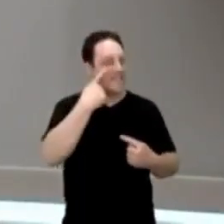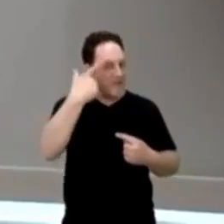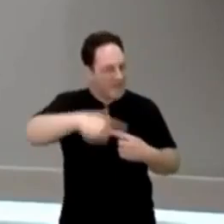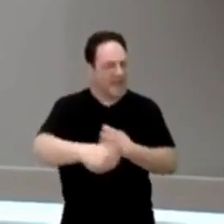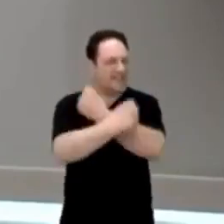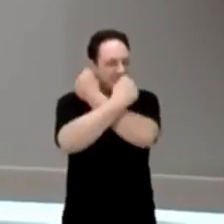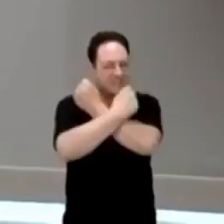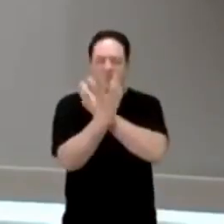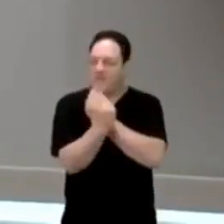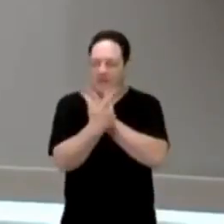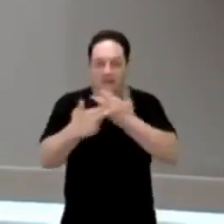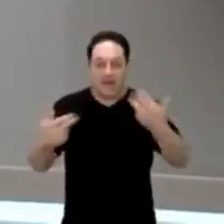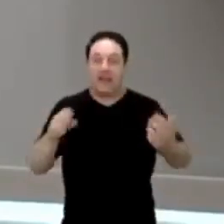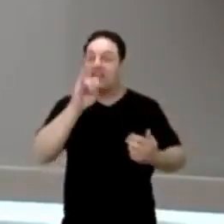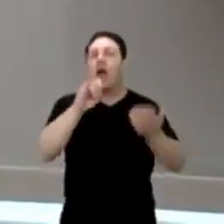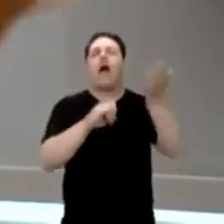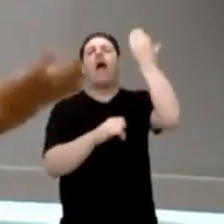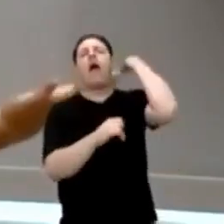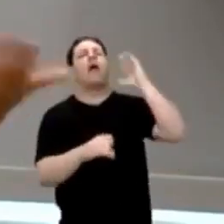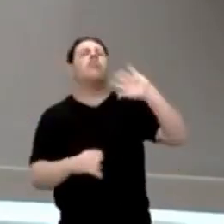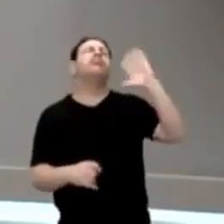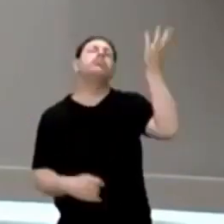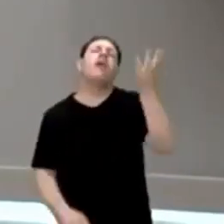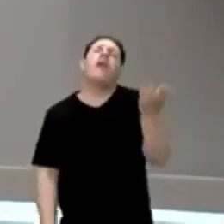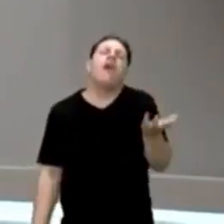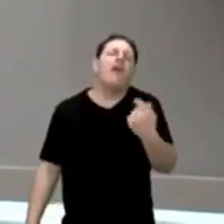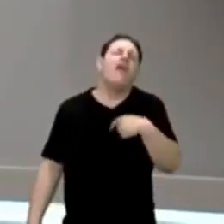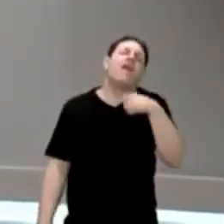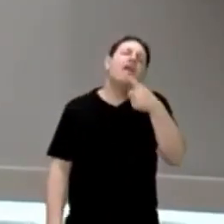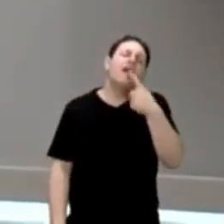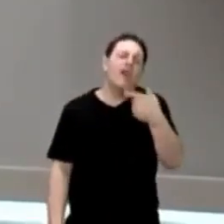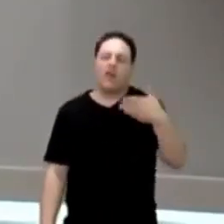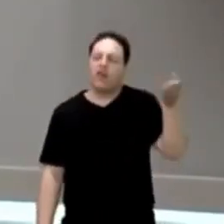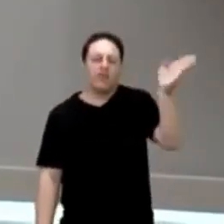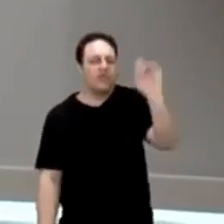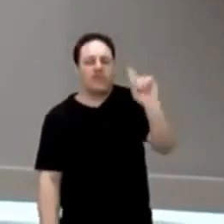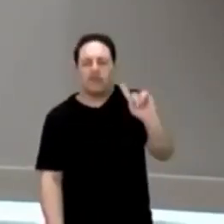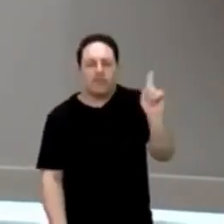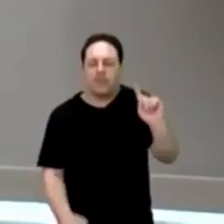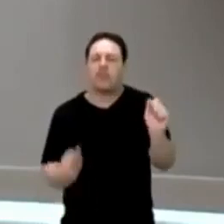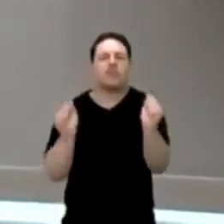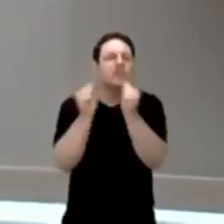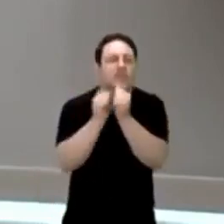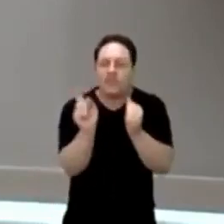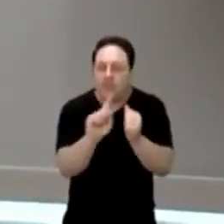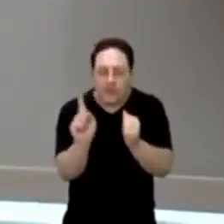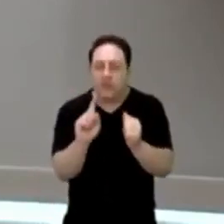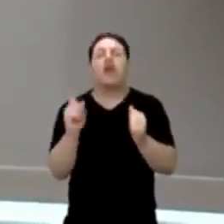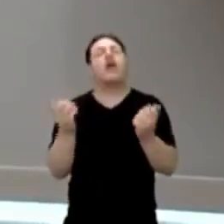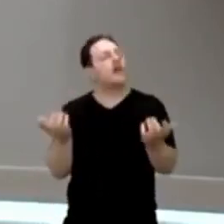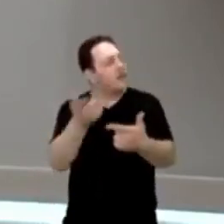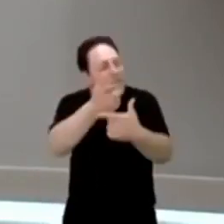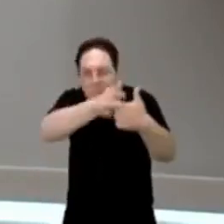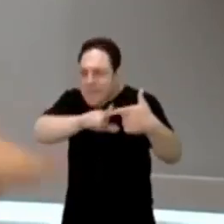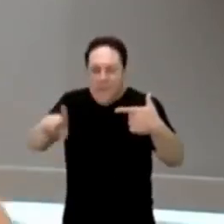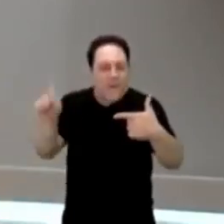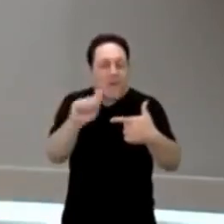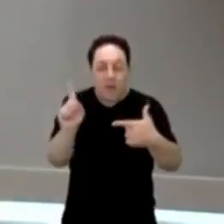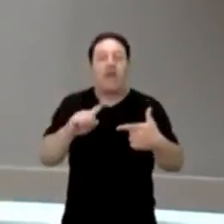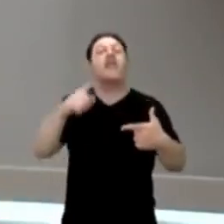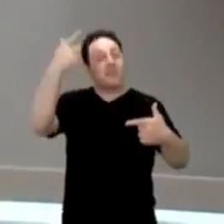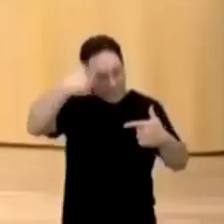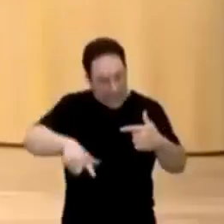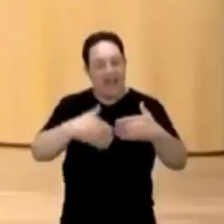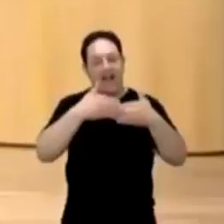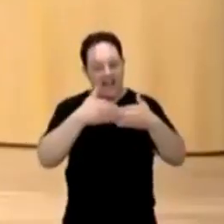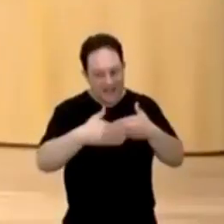aí. Então, se você não conseguiu, por sei lá que motivo, fazer ou acompanhar a gente nas missões, não se preocupe que ainda vamos